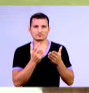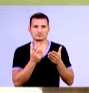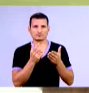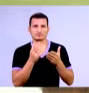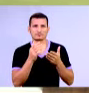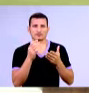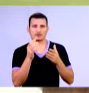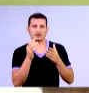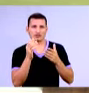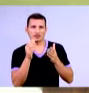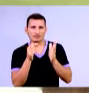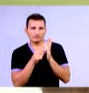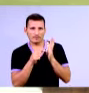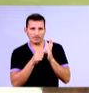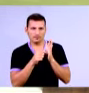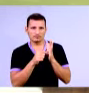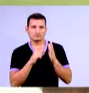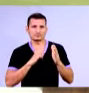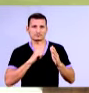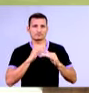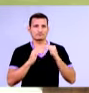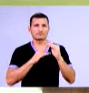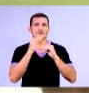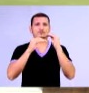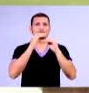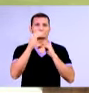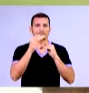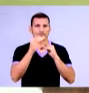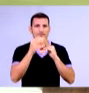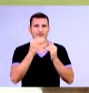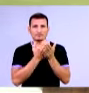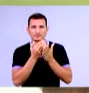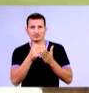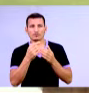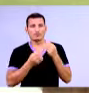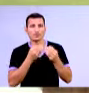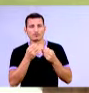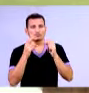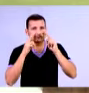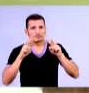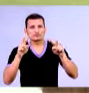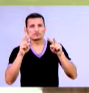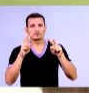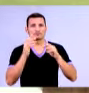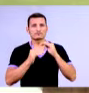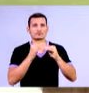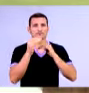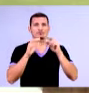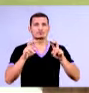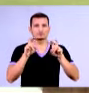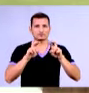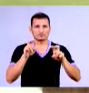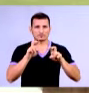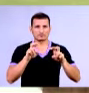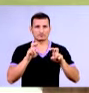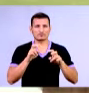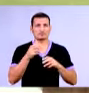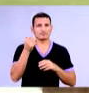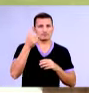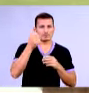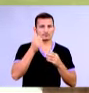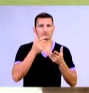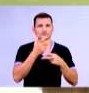da ferramenta, nós tivemos uma evolução. E a partir daí, como nós podemos enxergar a evolução da computação relacionada, saindo dos primeiros